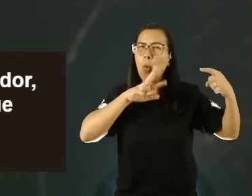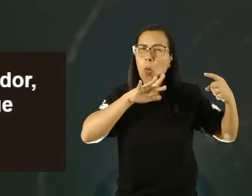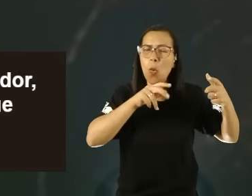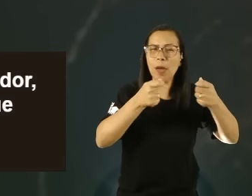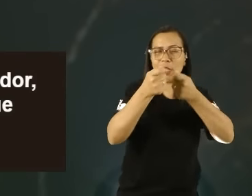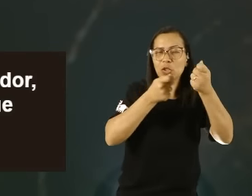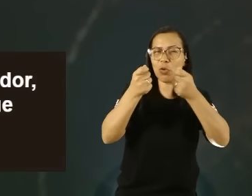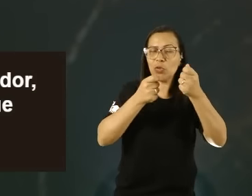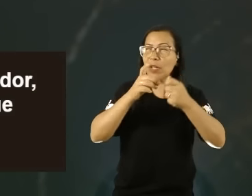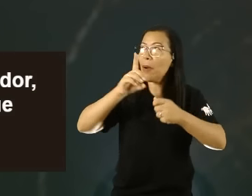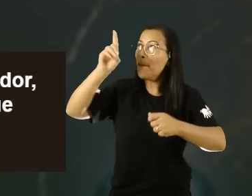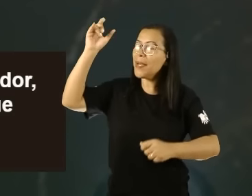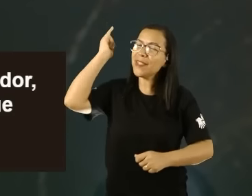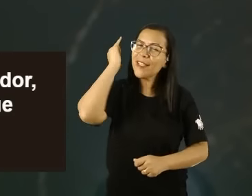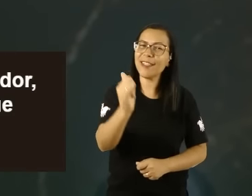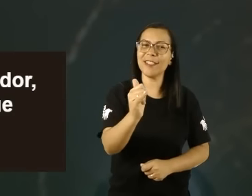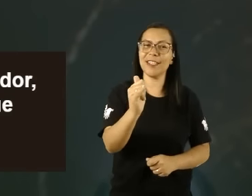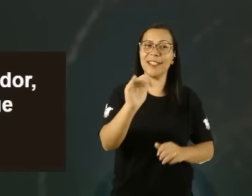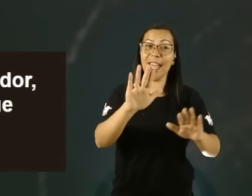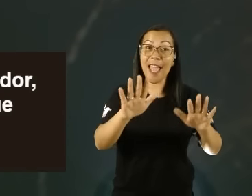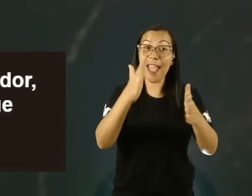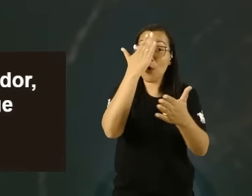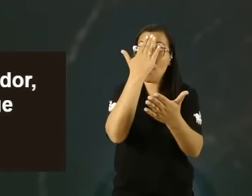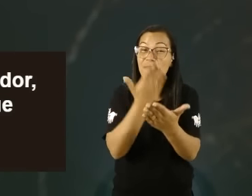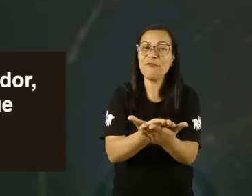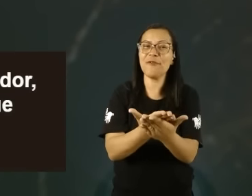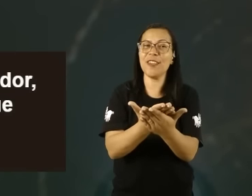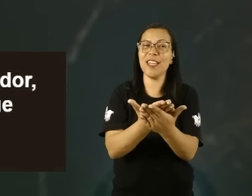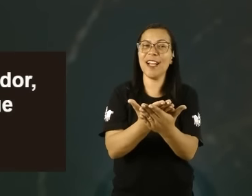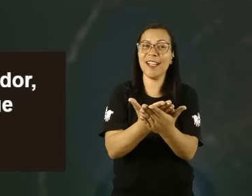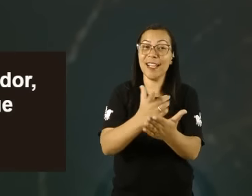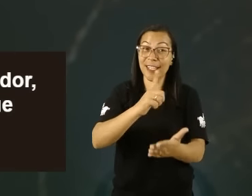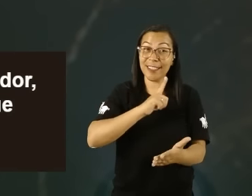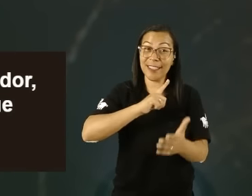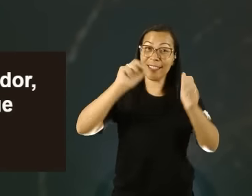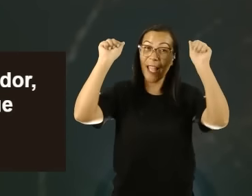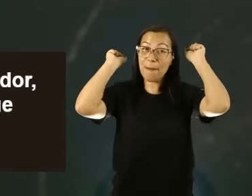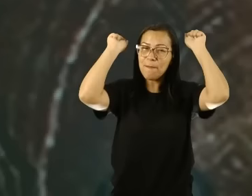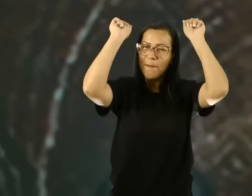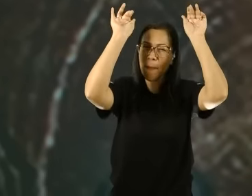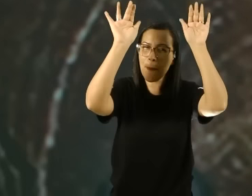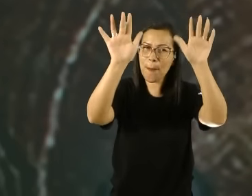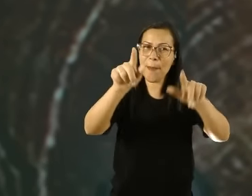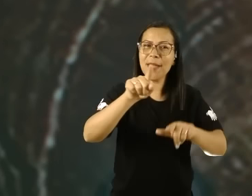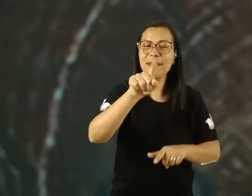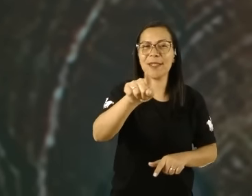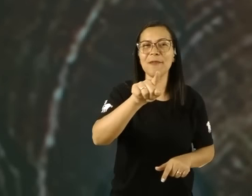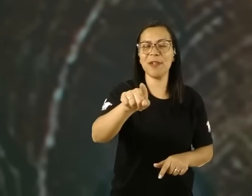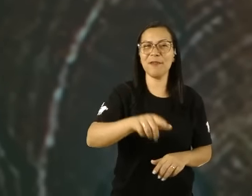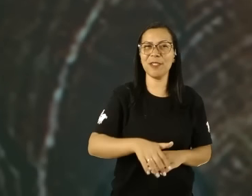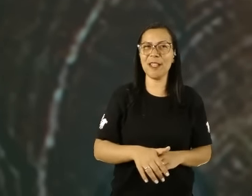tem peixe na água. Mas como não deu certo? Não deu certo porque você está aí querendo fugir. Começa a me ouvir, porque a hora que você voltar para